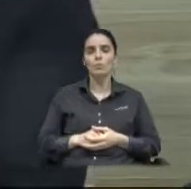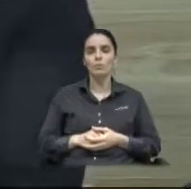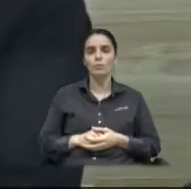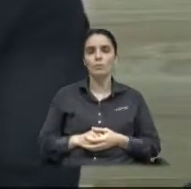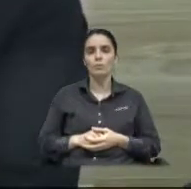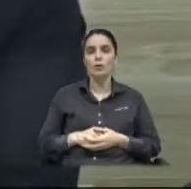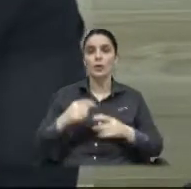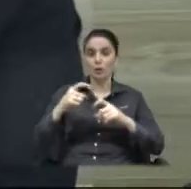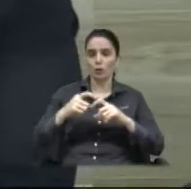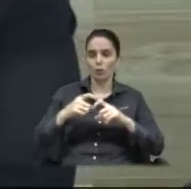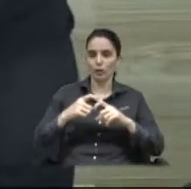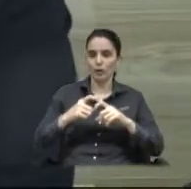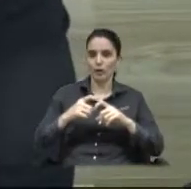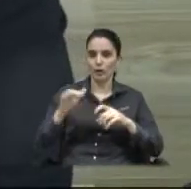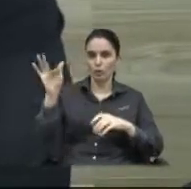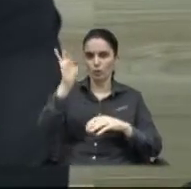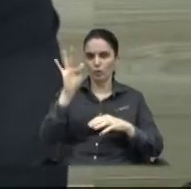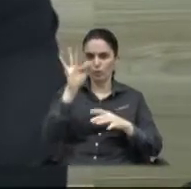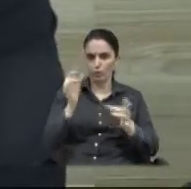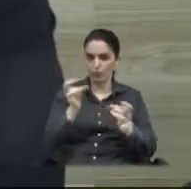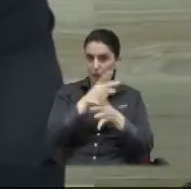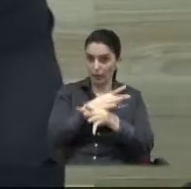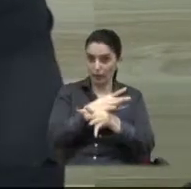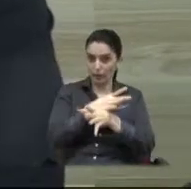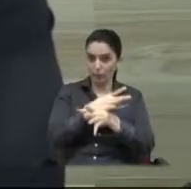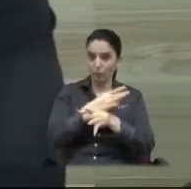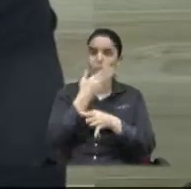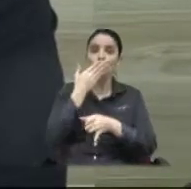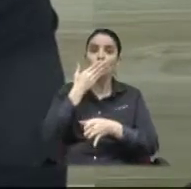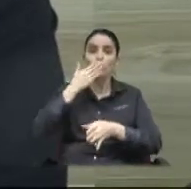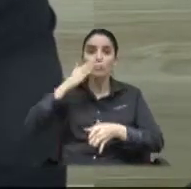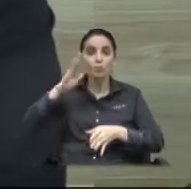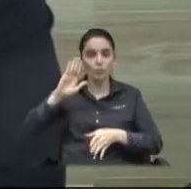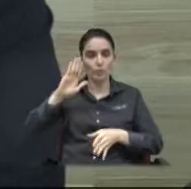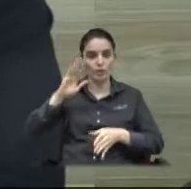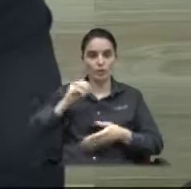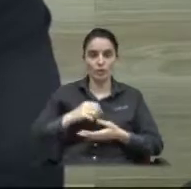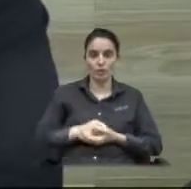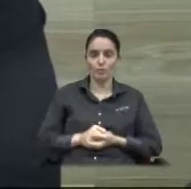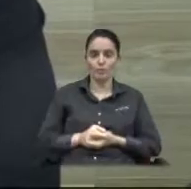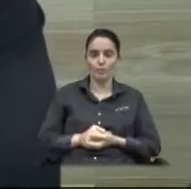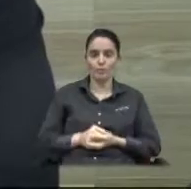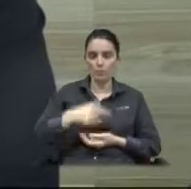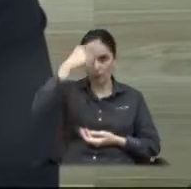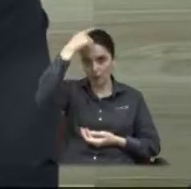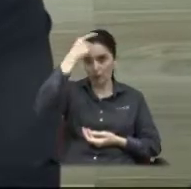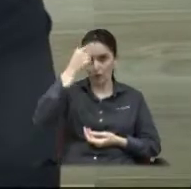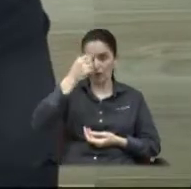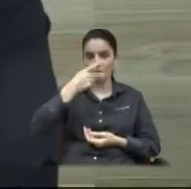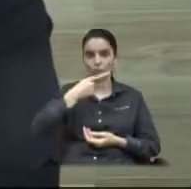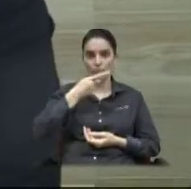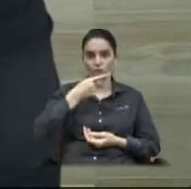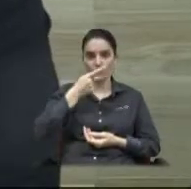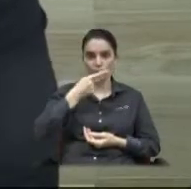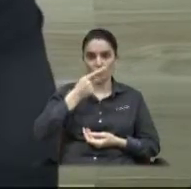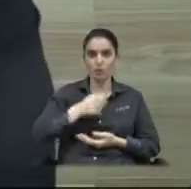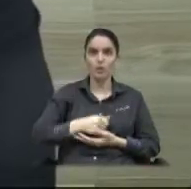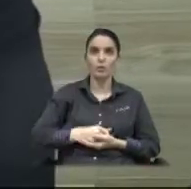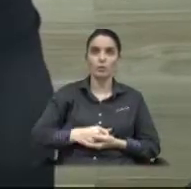vezes não é só o dinheiro. Se queima uma lâmpada da minha casa e eu vou na sua